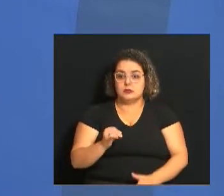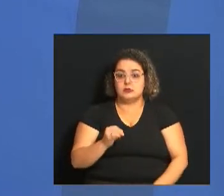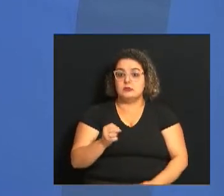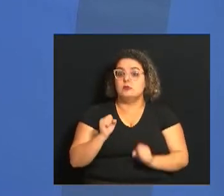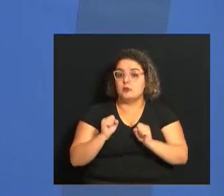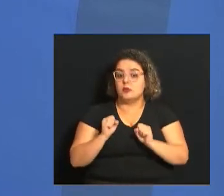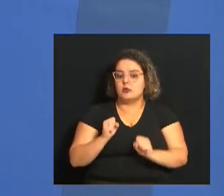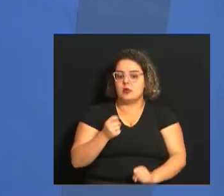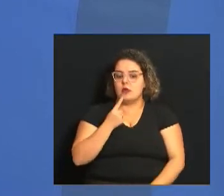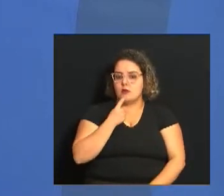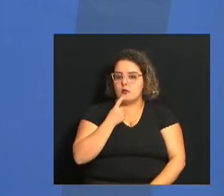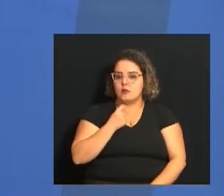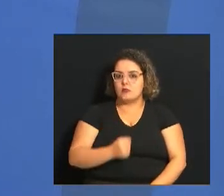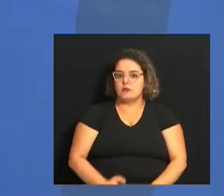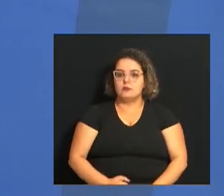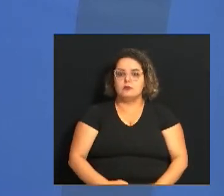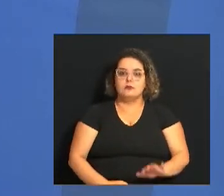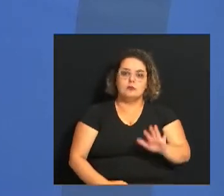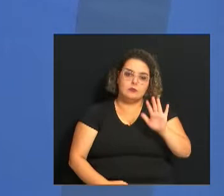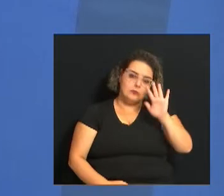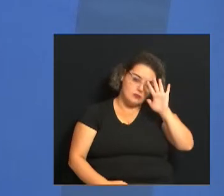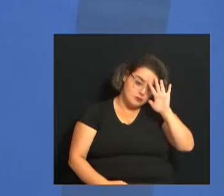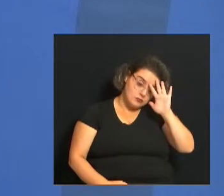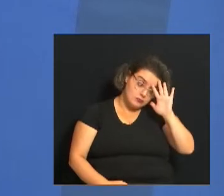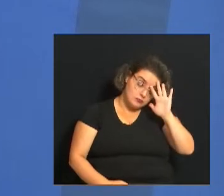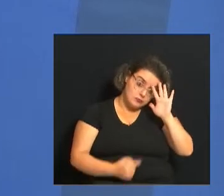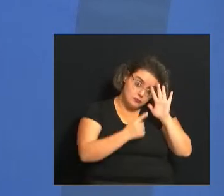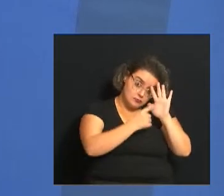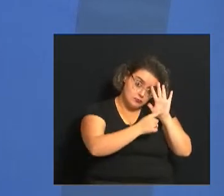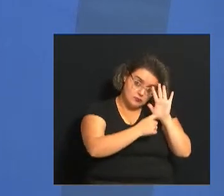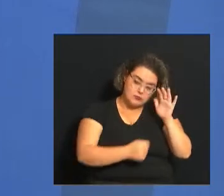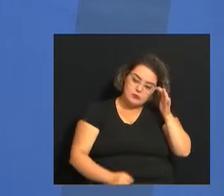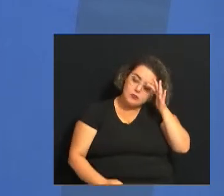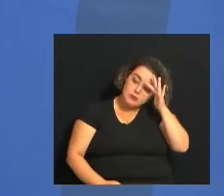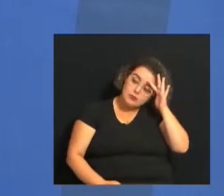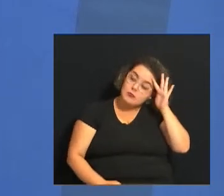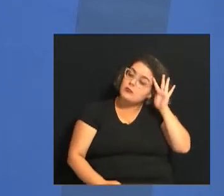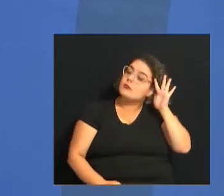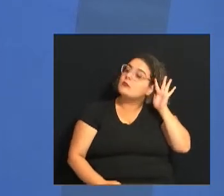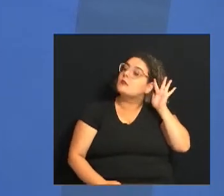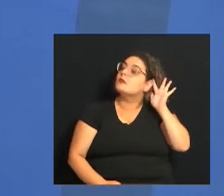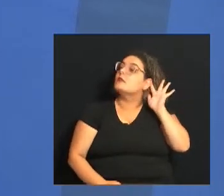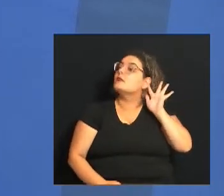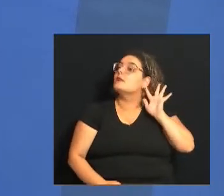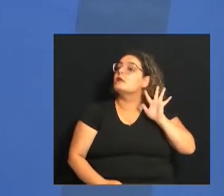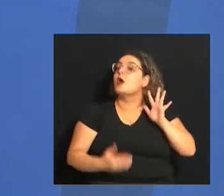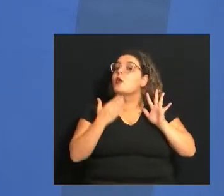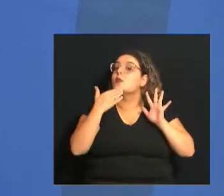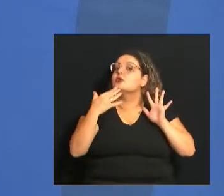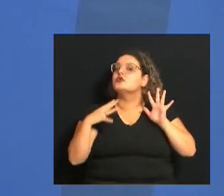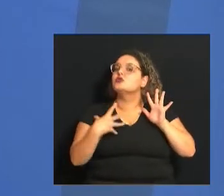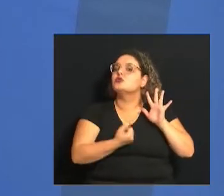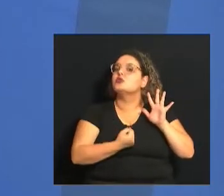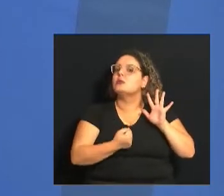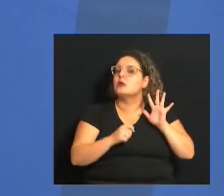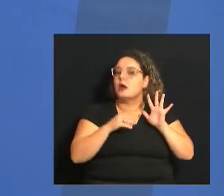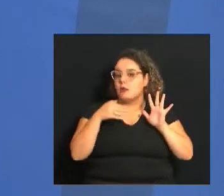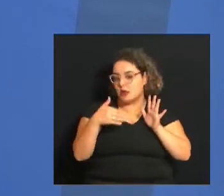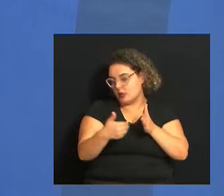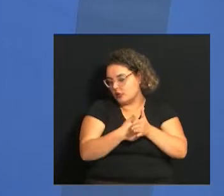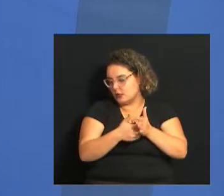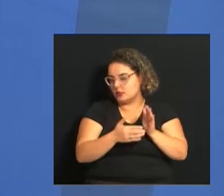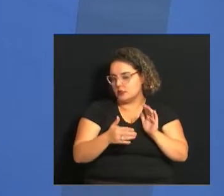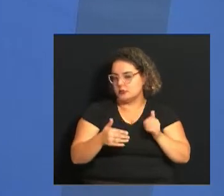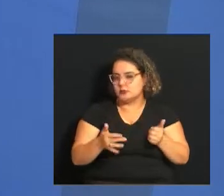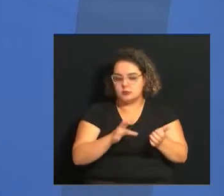a ser mostrado com a mão aberta clara para a comunicação do pedido de ajuda. Na discussão da proposta, os